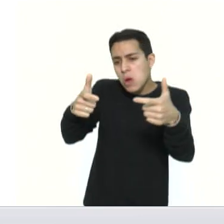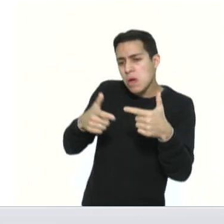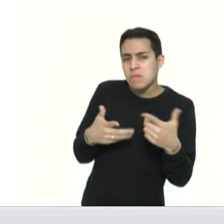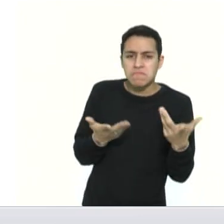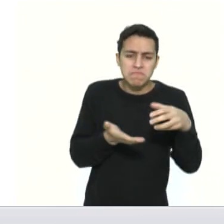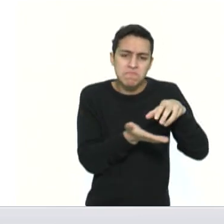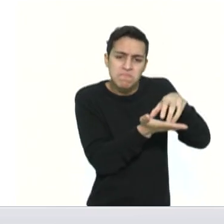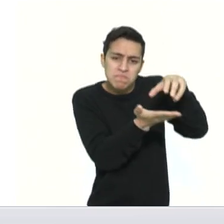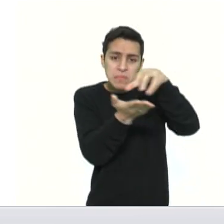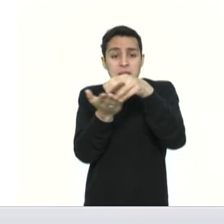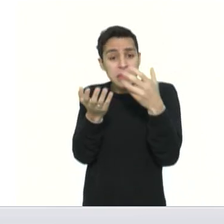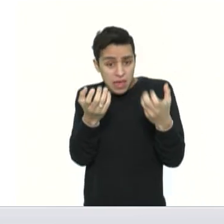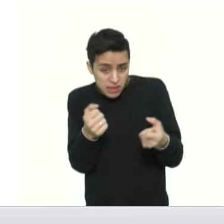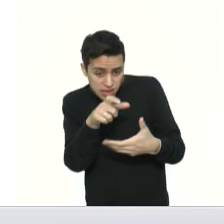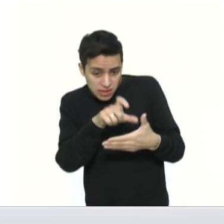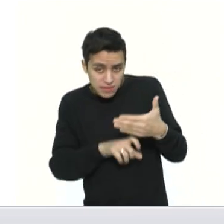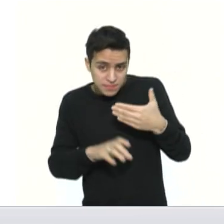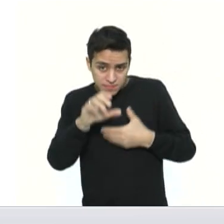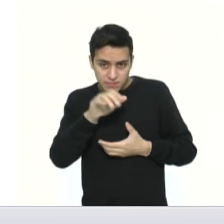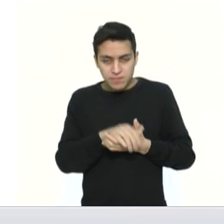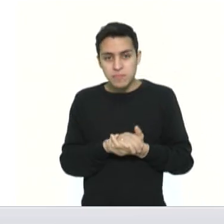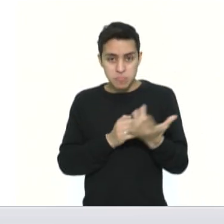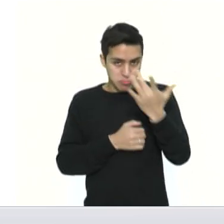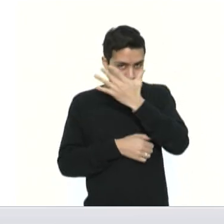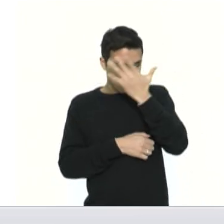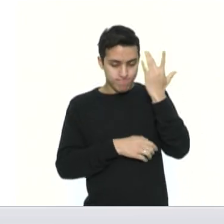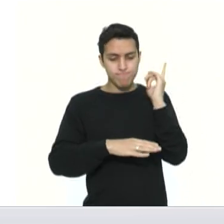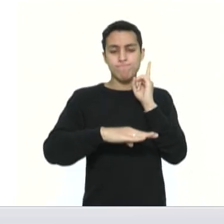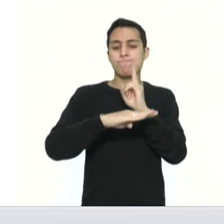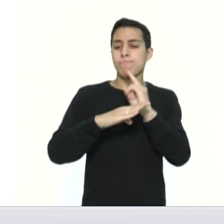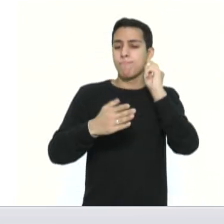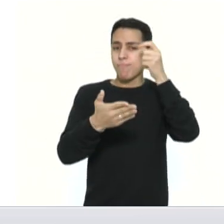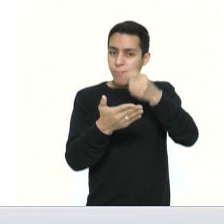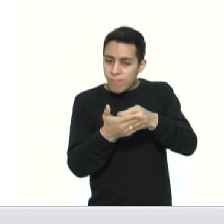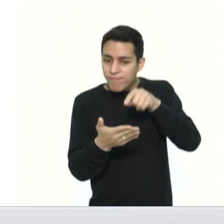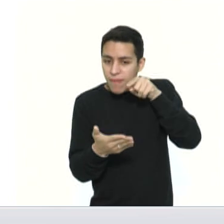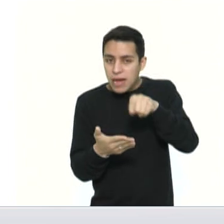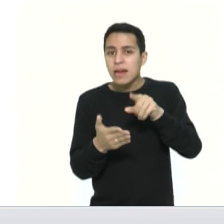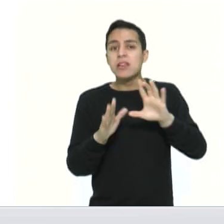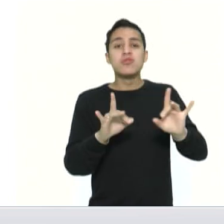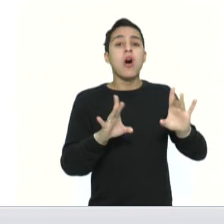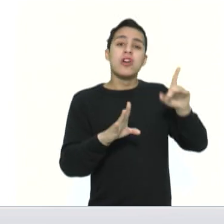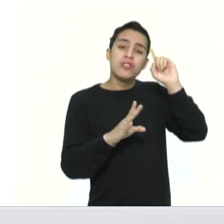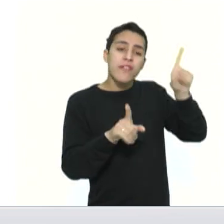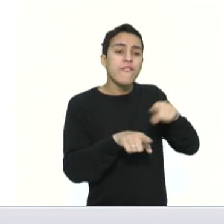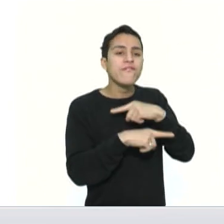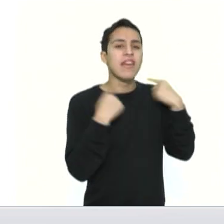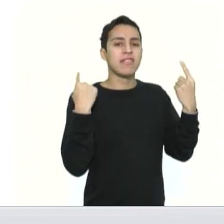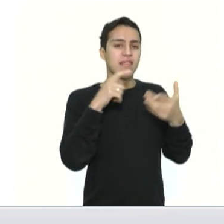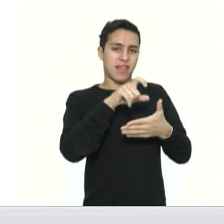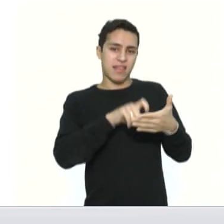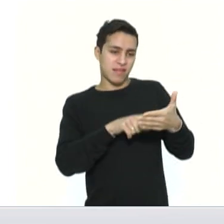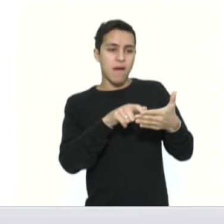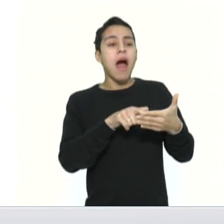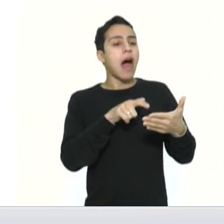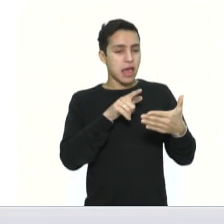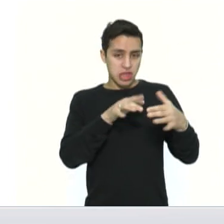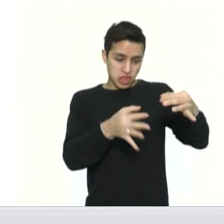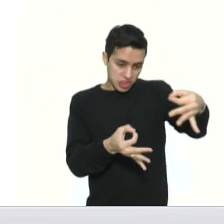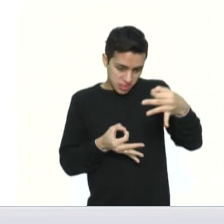estabelecimentos que aceitam cartão. O consumidor só paga por estes valores no dia do vencimento da fatura do cartão.